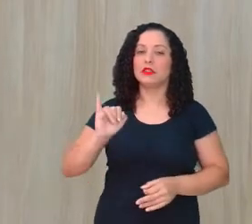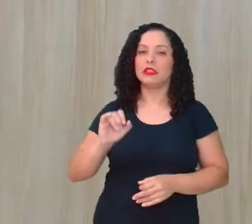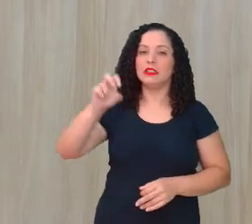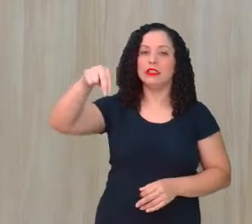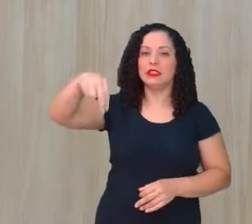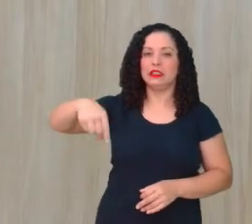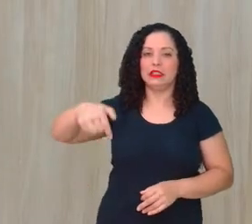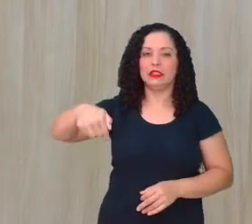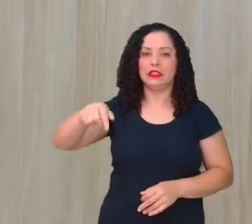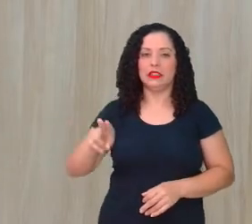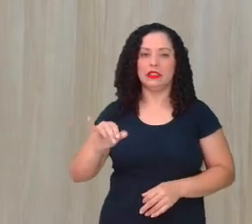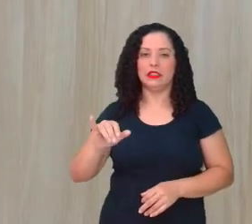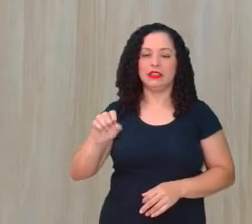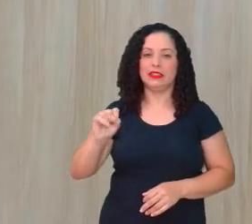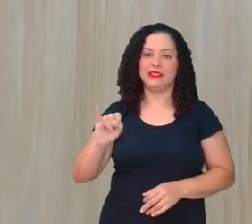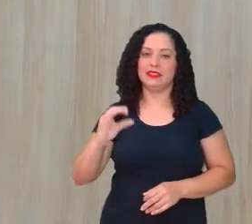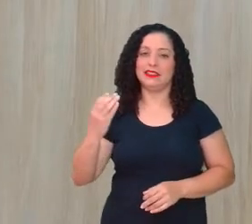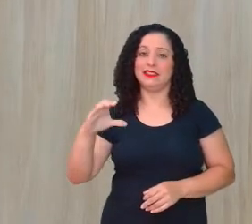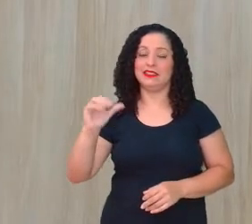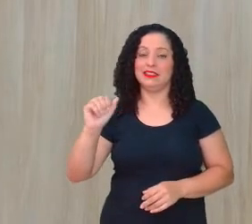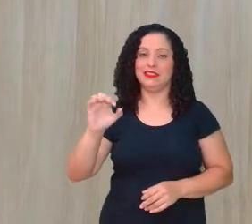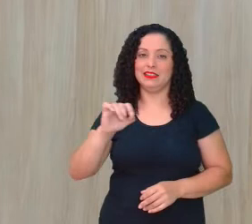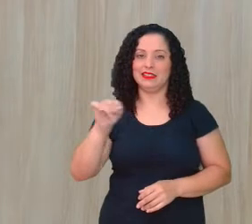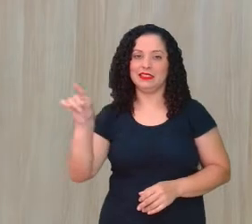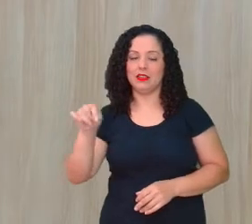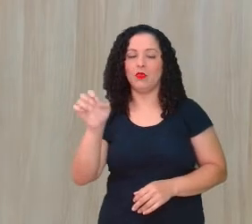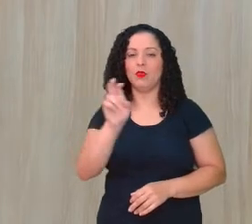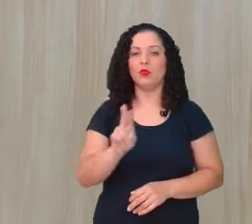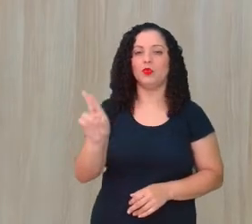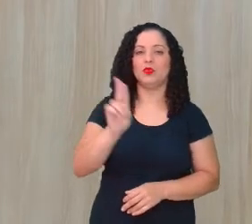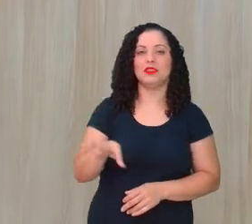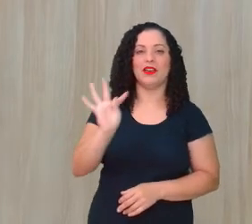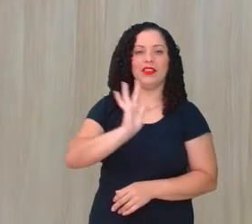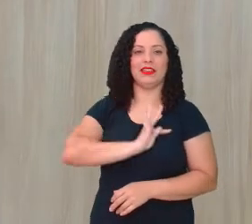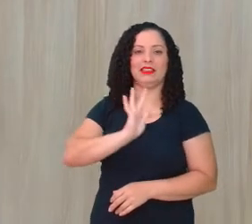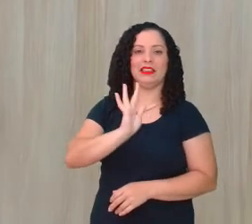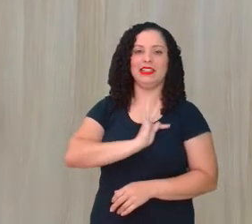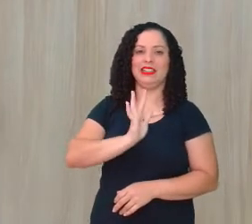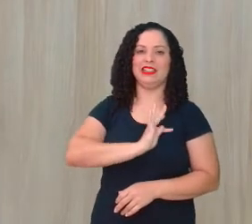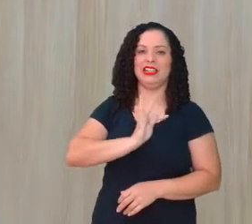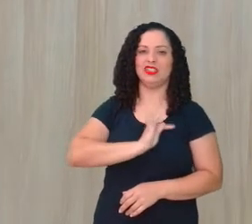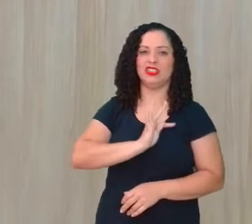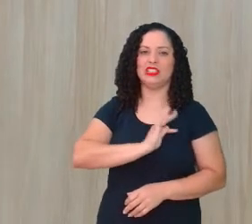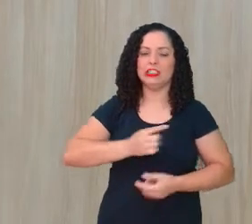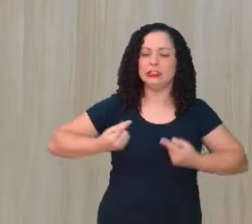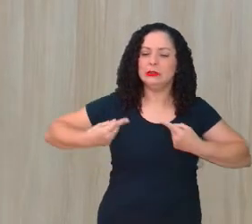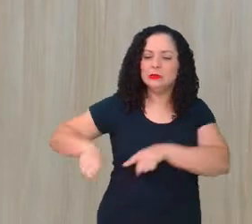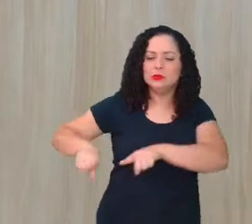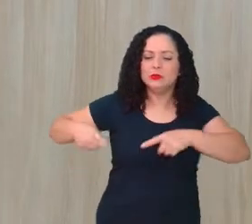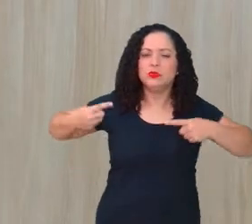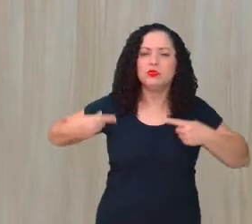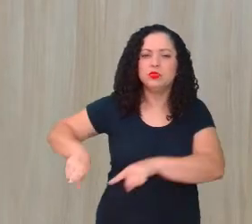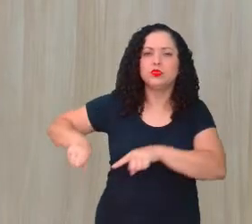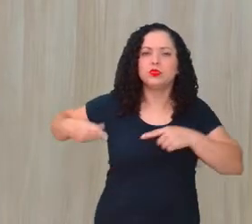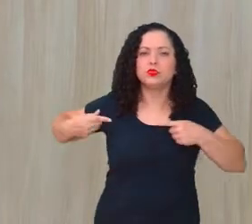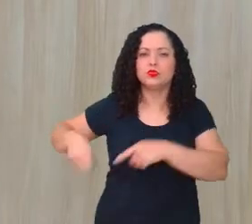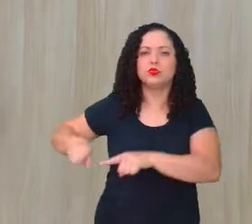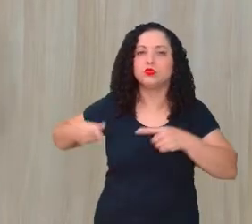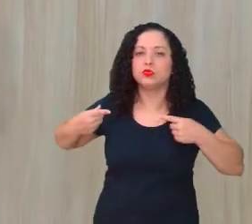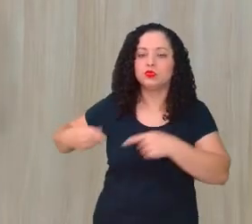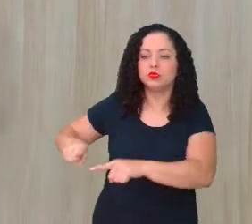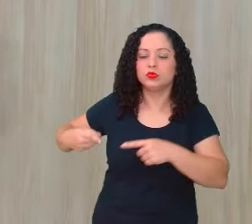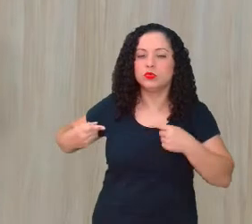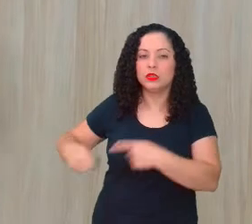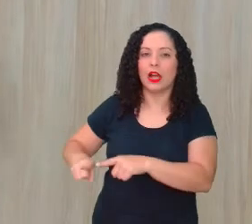se utilizava inclusive de algumas técnicas de torturas para extrair a verdade, né?